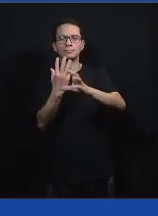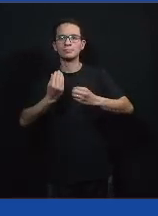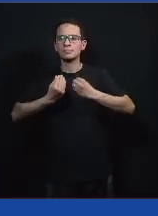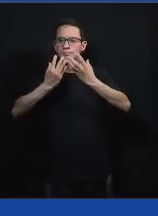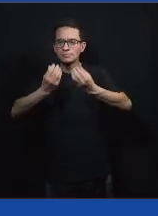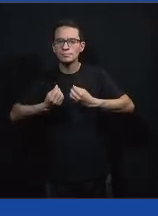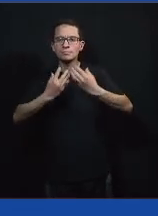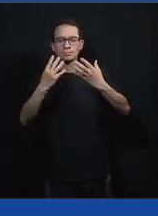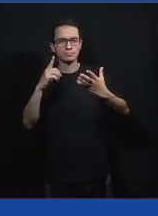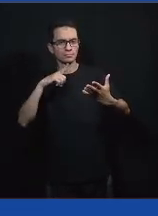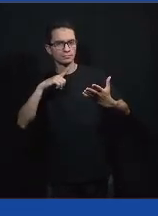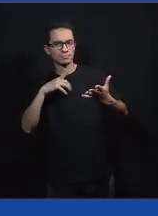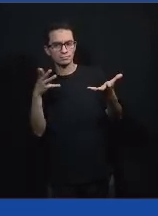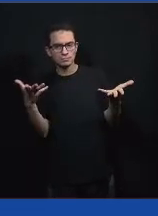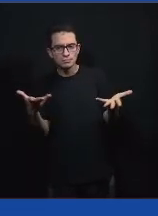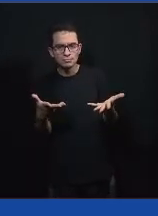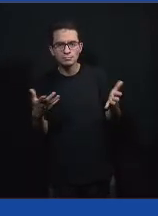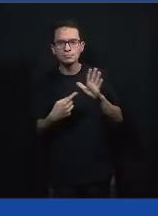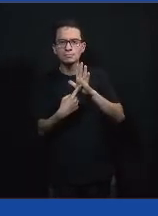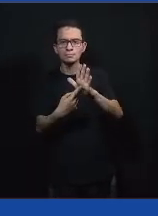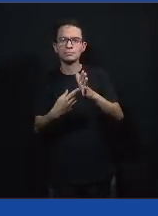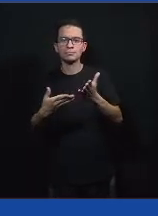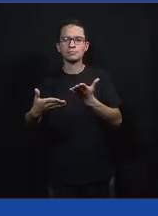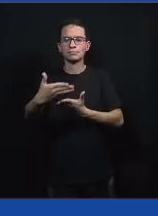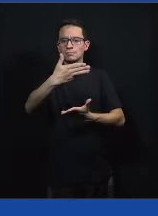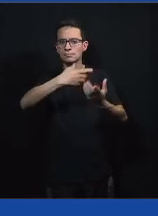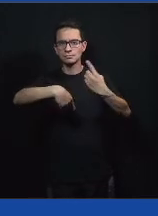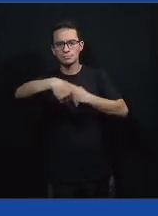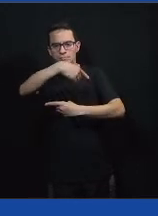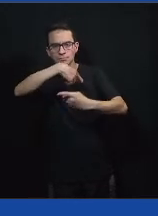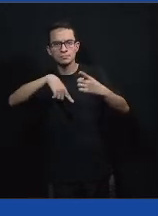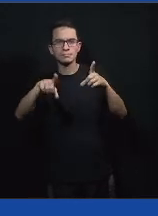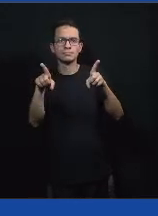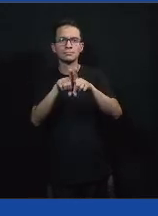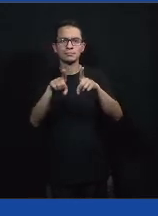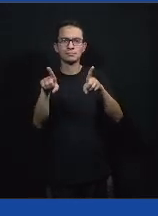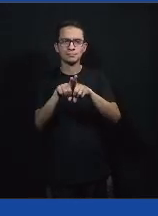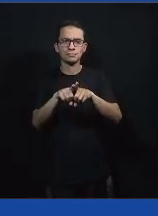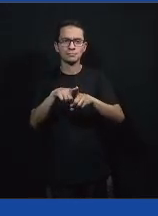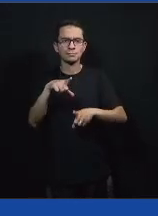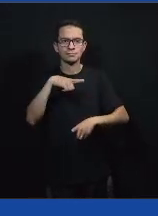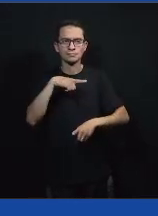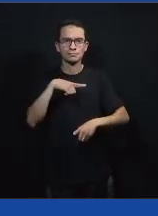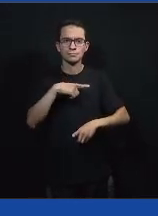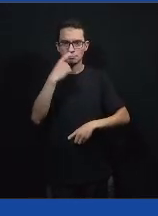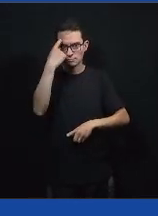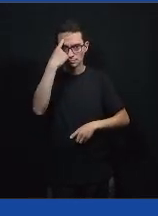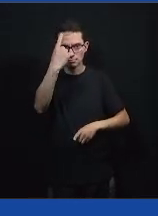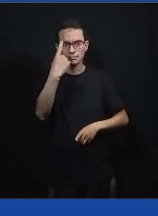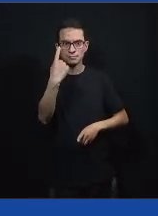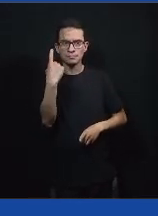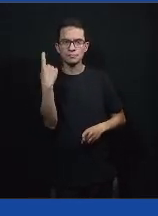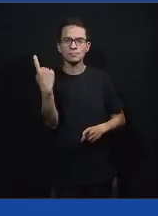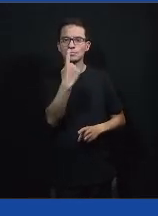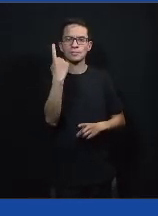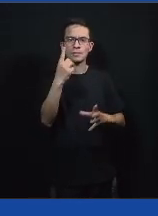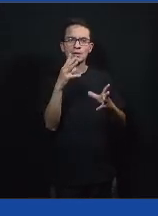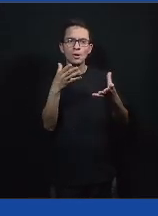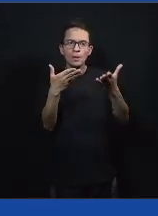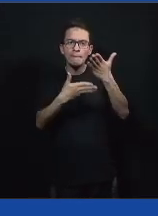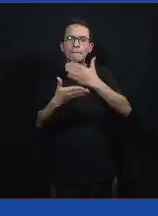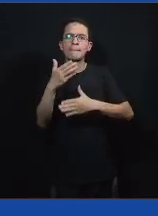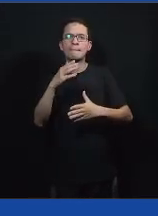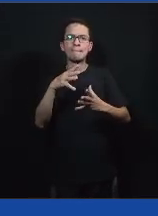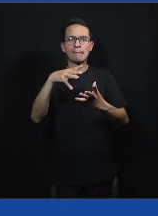como que a gente trouxe Hoje teve muita celebração também com direito até a caneca livro coxinha e